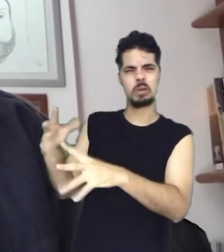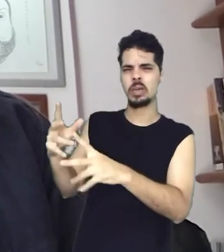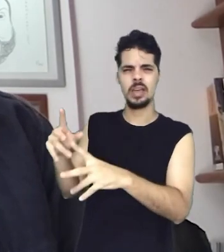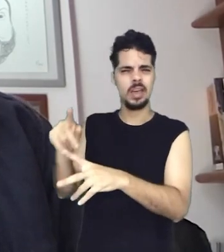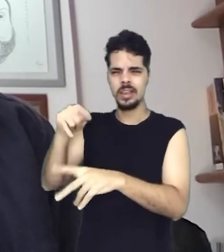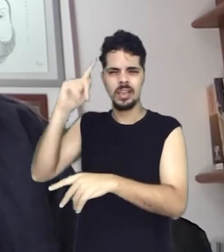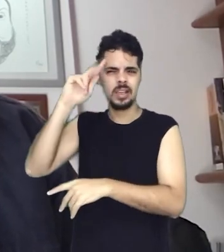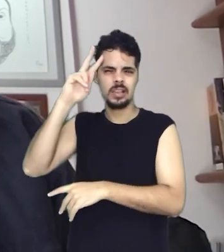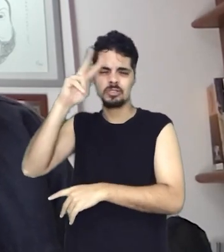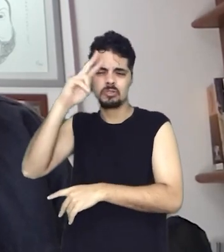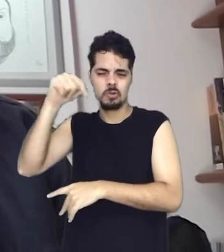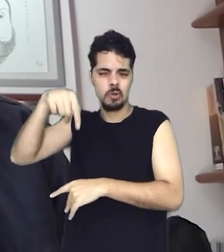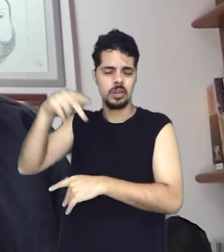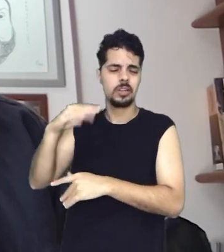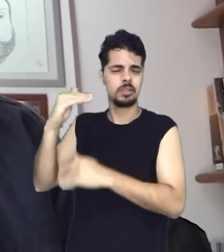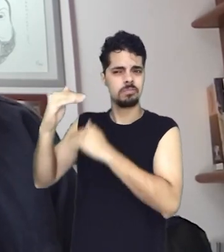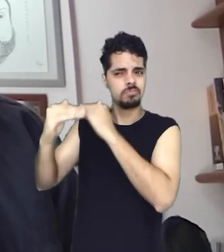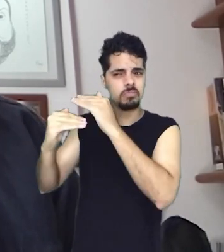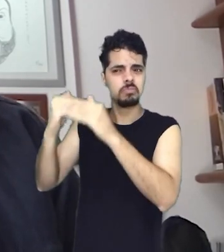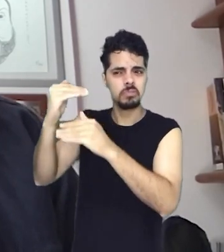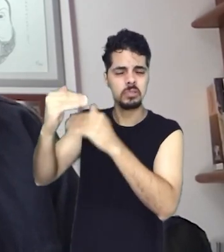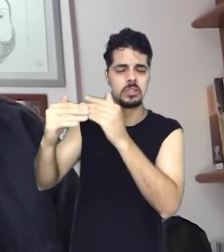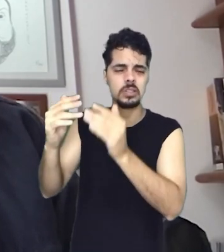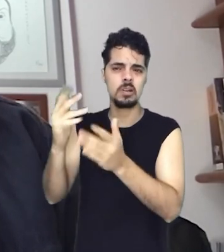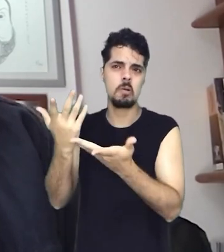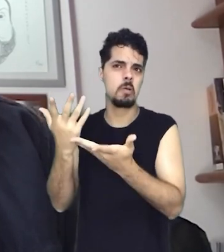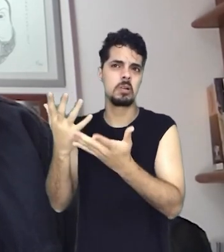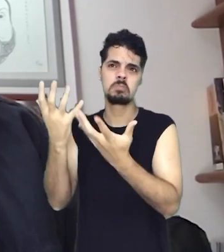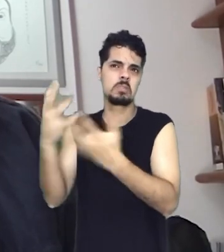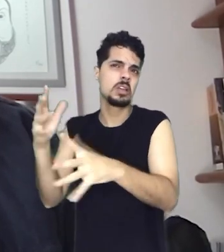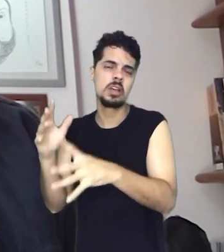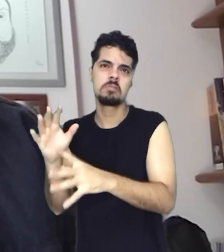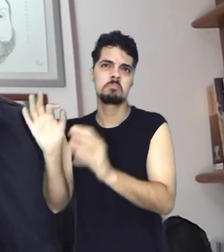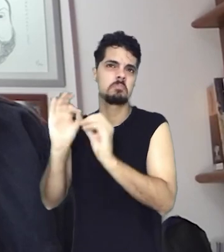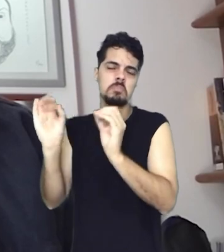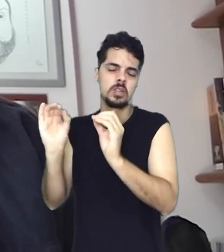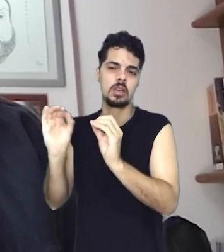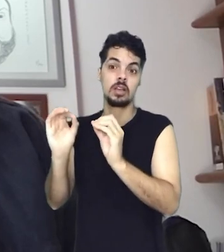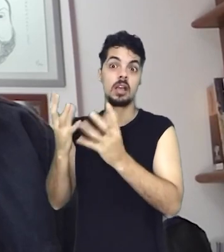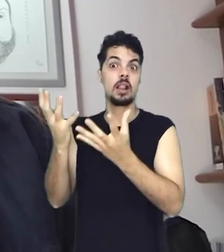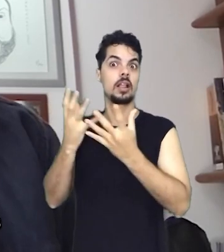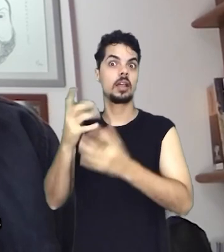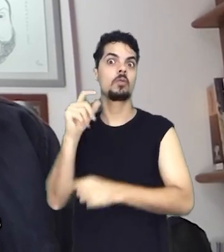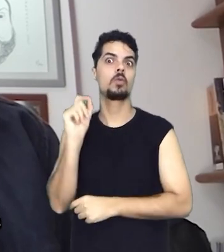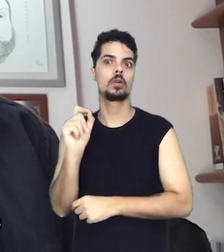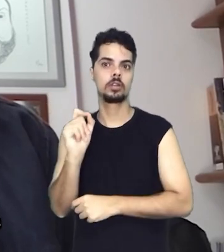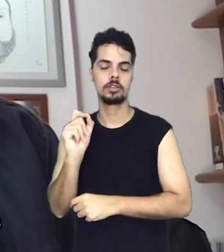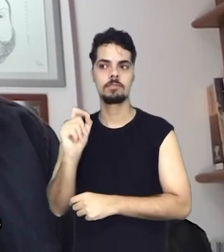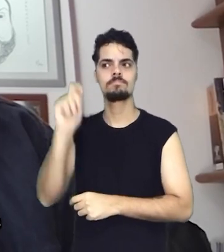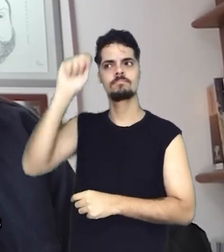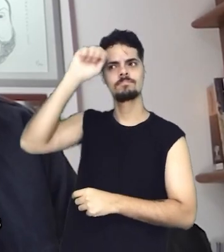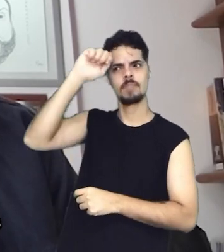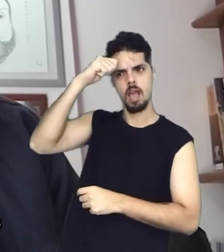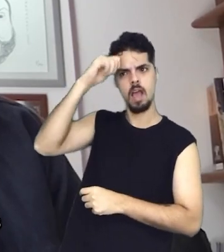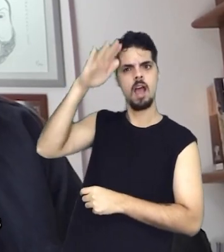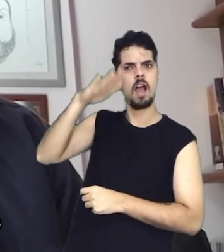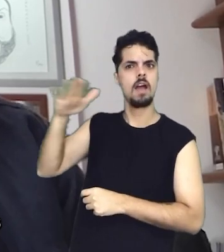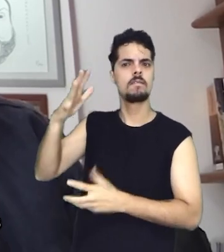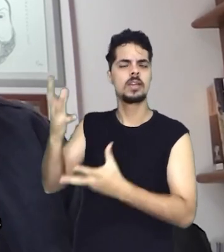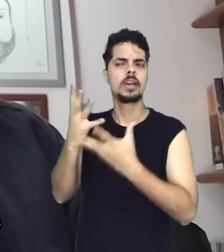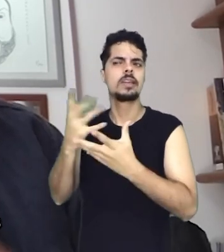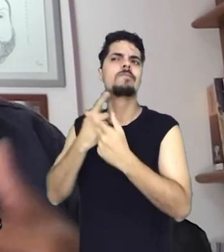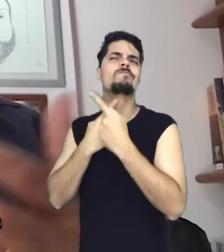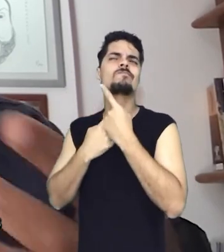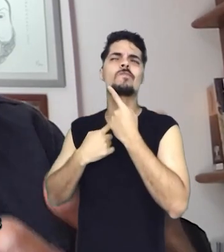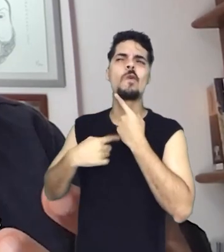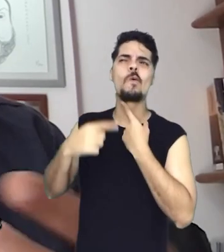pensou uma historiografia né que já discutir um pouco essa questão o que essas pessoas queriam eram basicamente